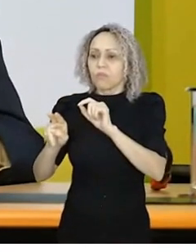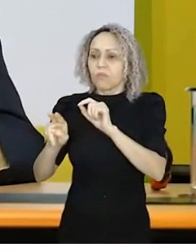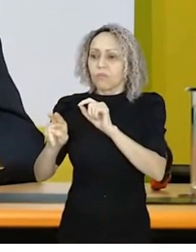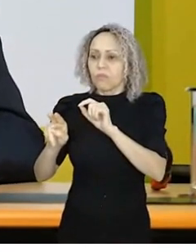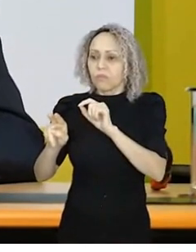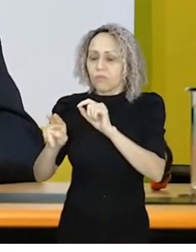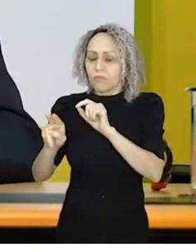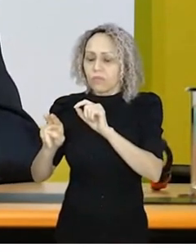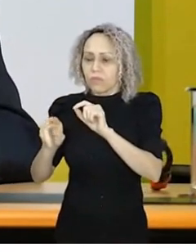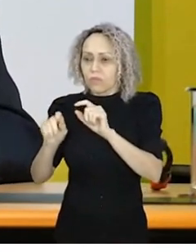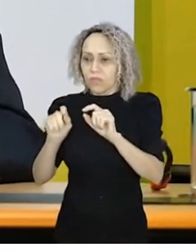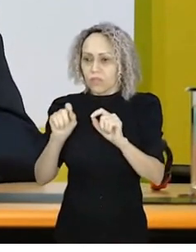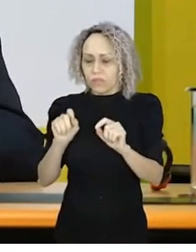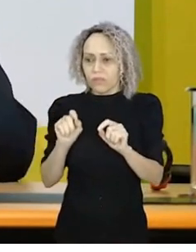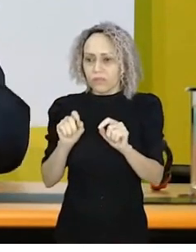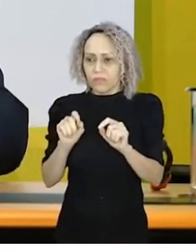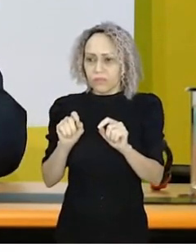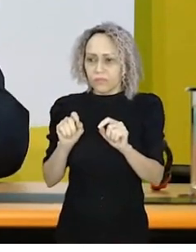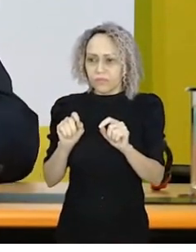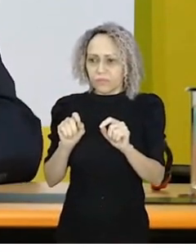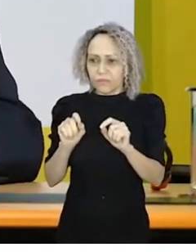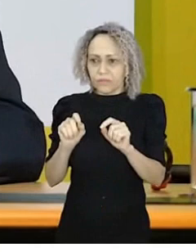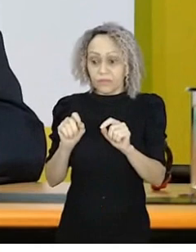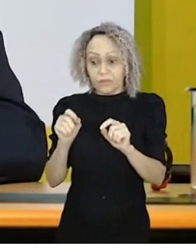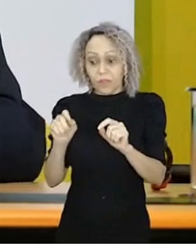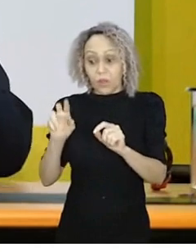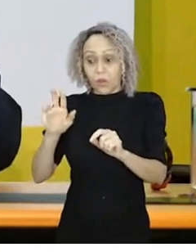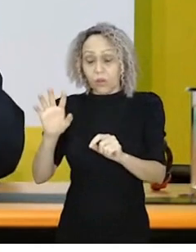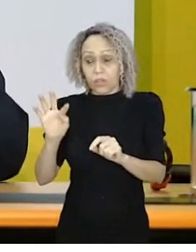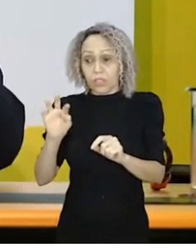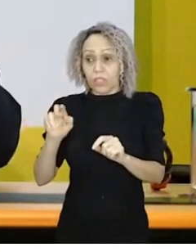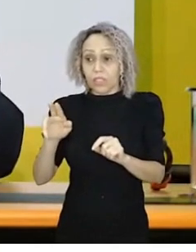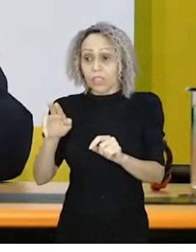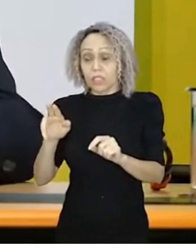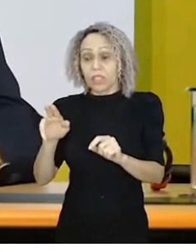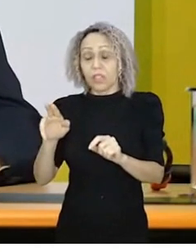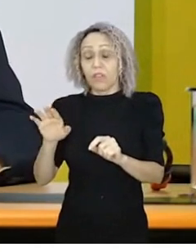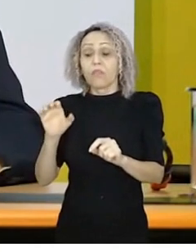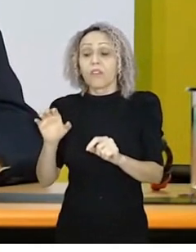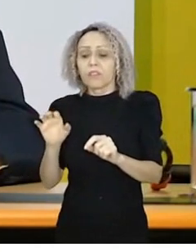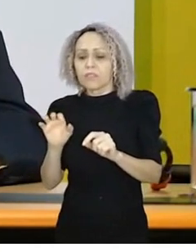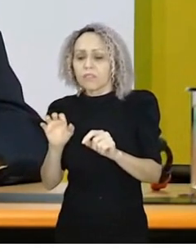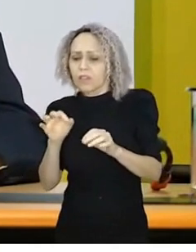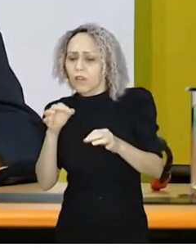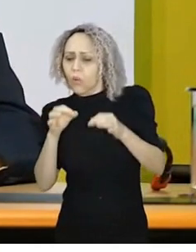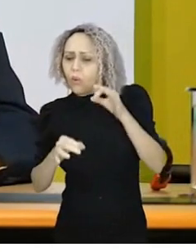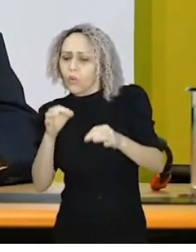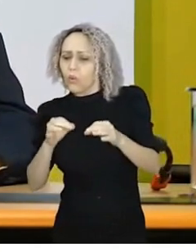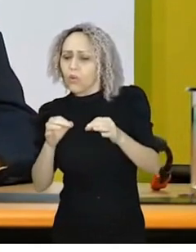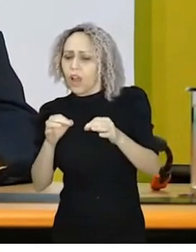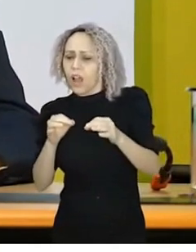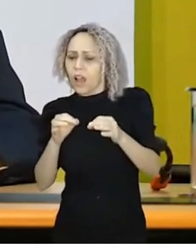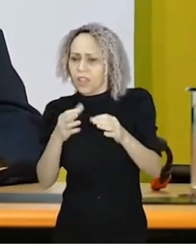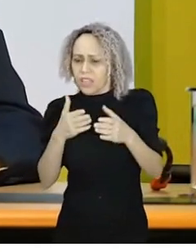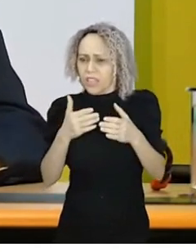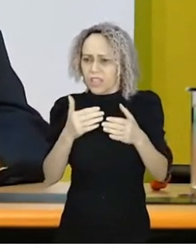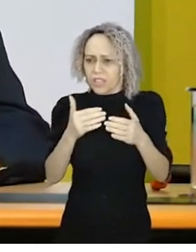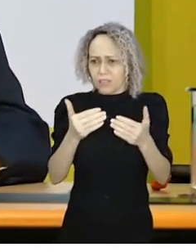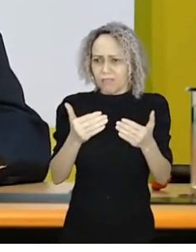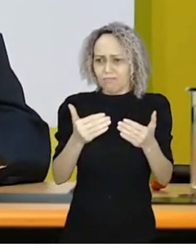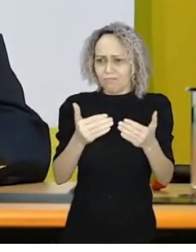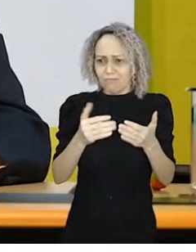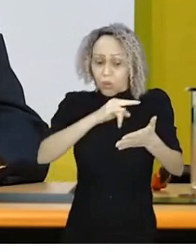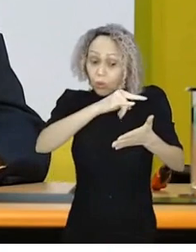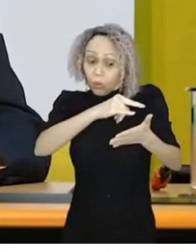bloqueou esse processo, só que ele estava para julgar o processo e eventualmente continuar a liquidação. Então, nós